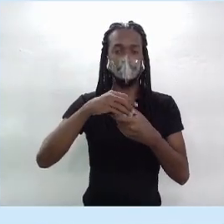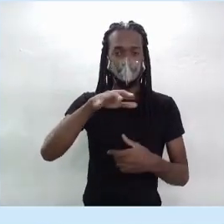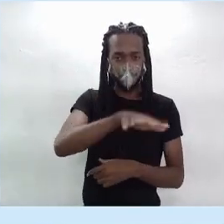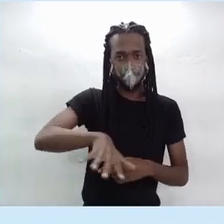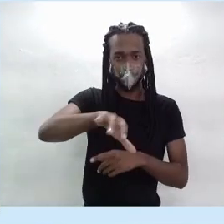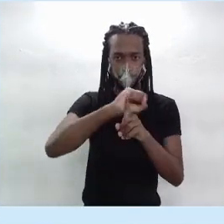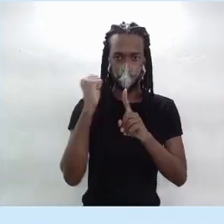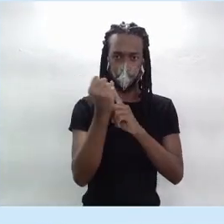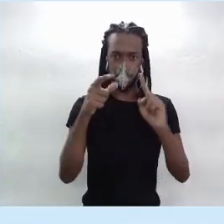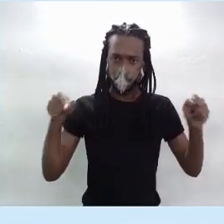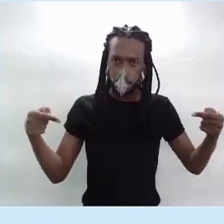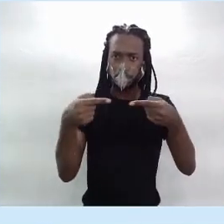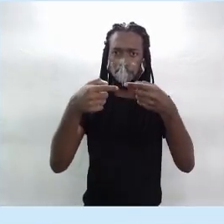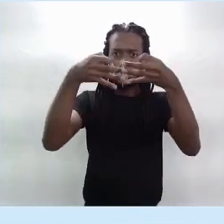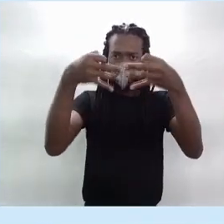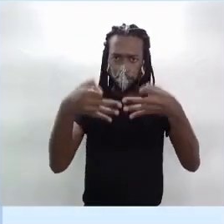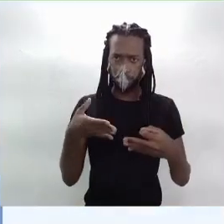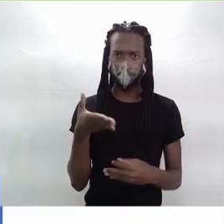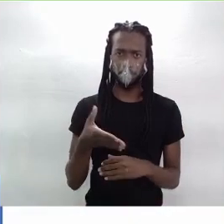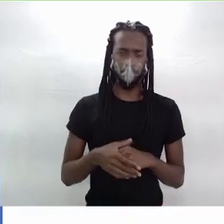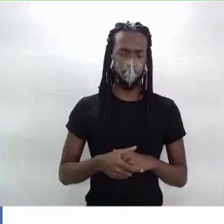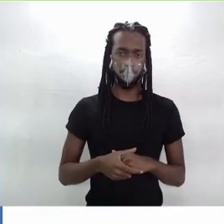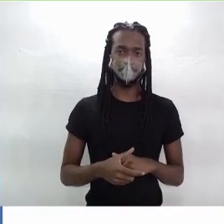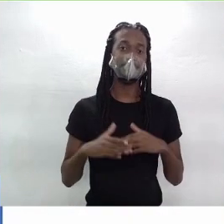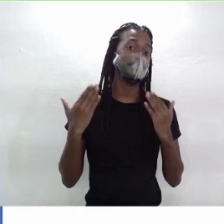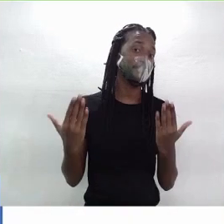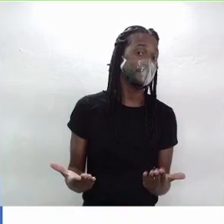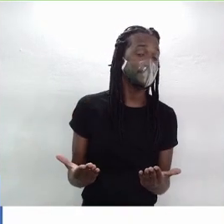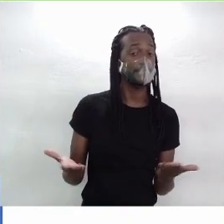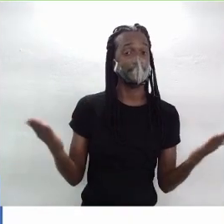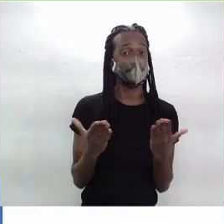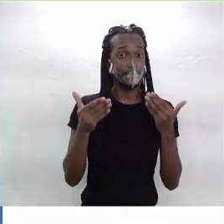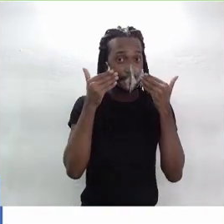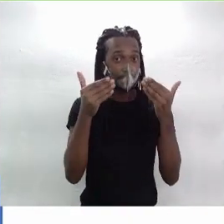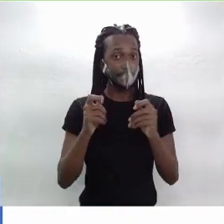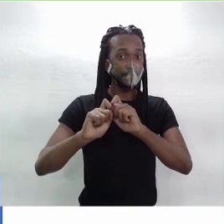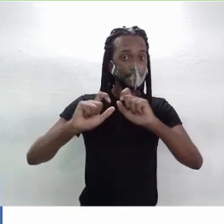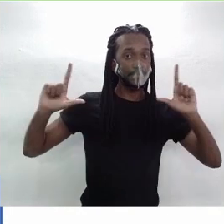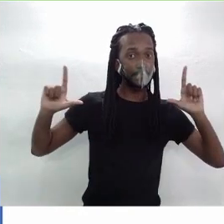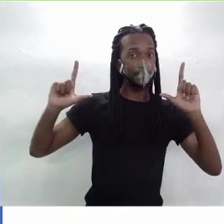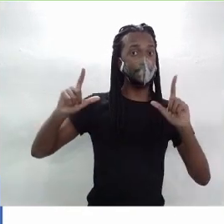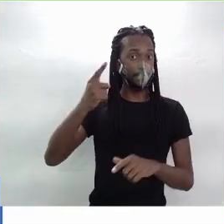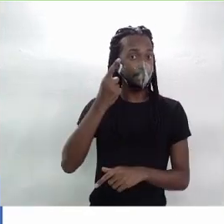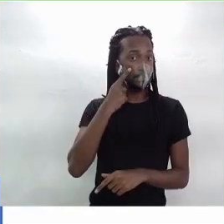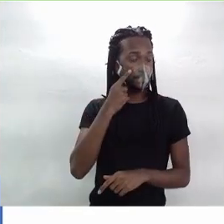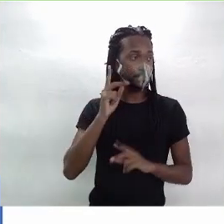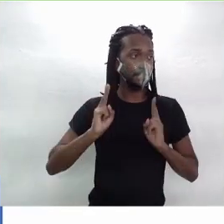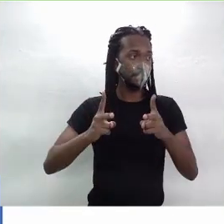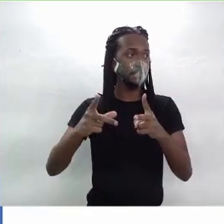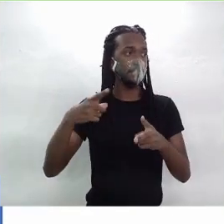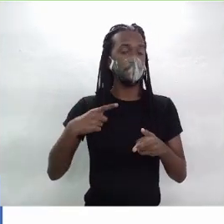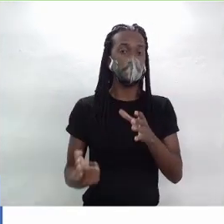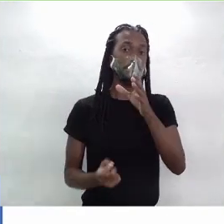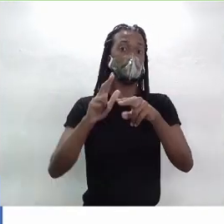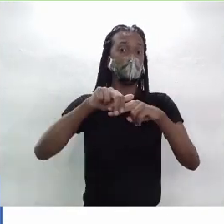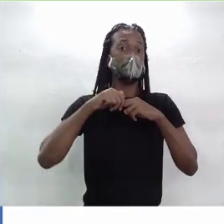social. Vamos ver aqui. Na tela, nós temos adiante. Assim, produziu-se um